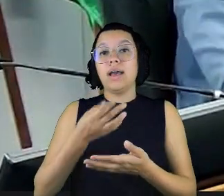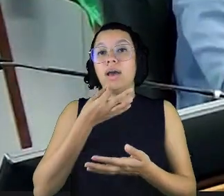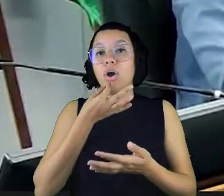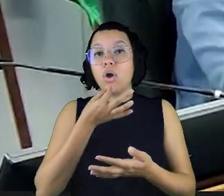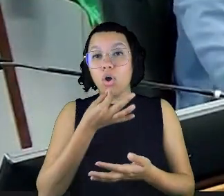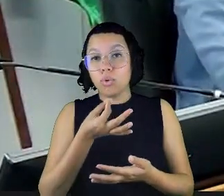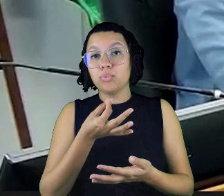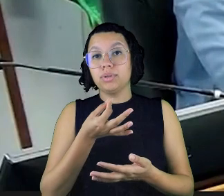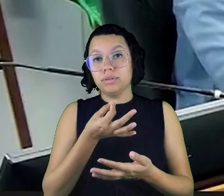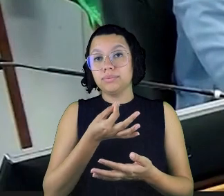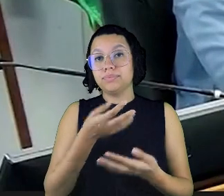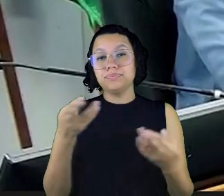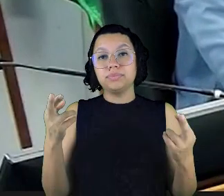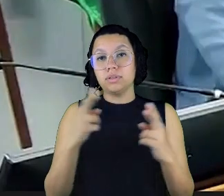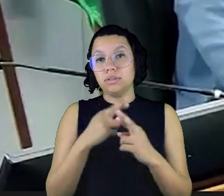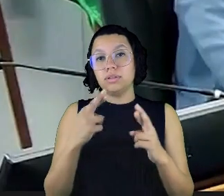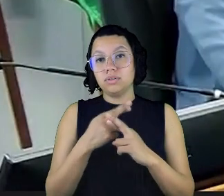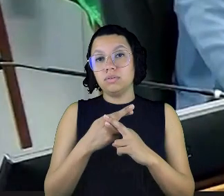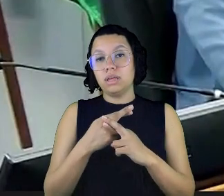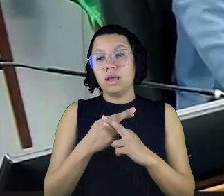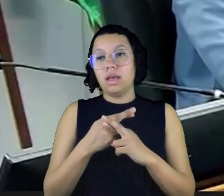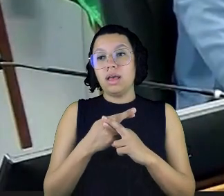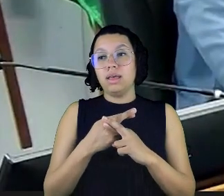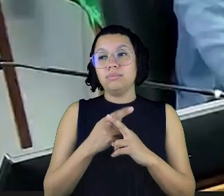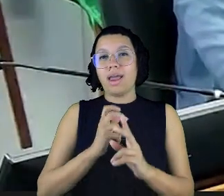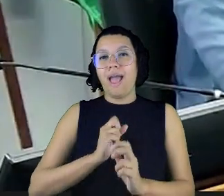reforçar com os amigos a ideia de